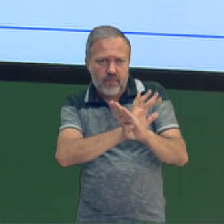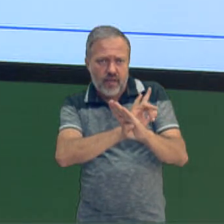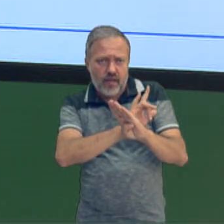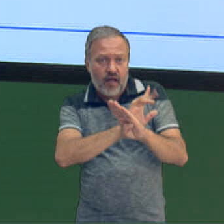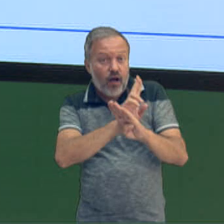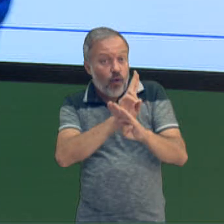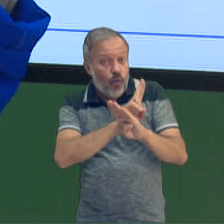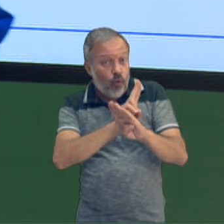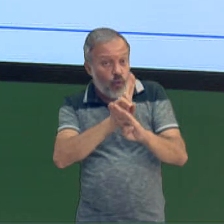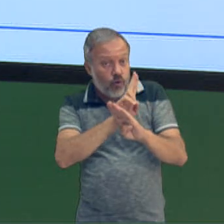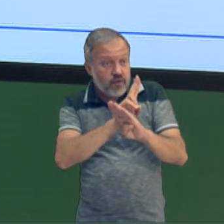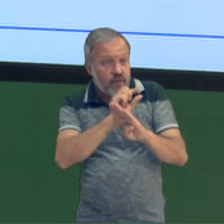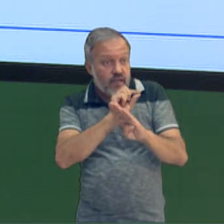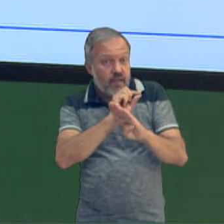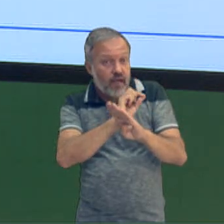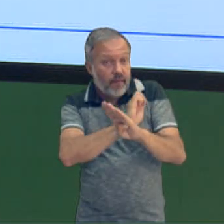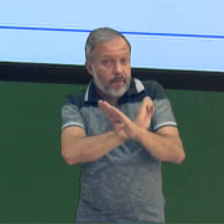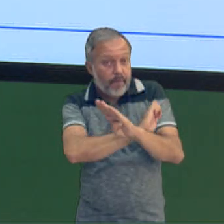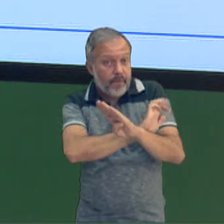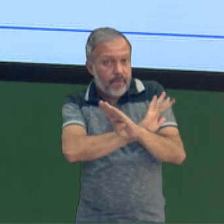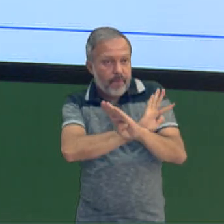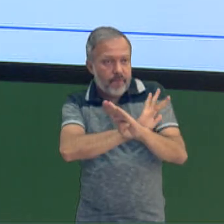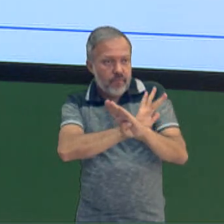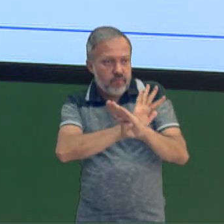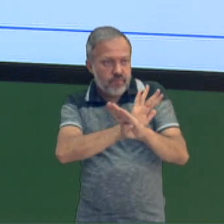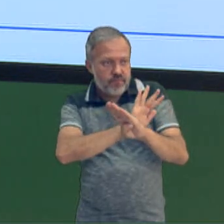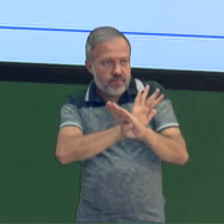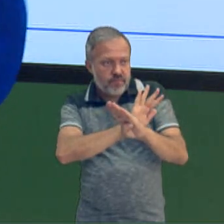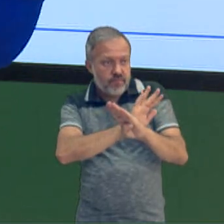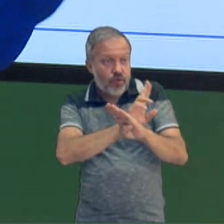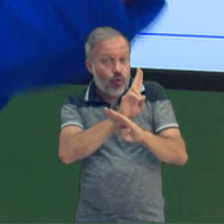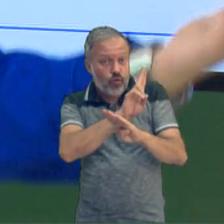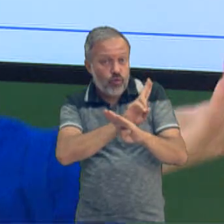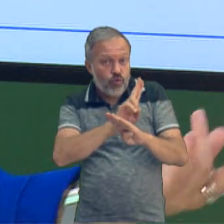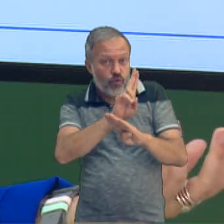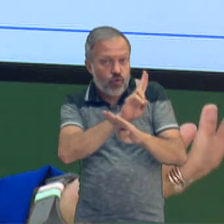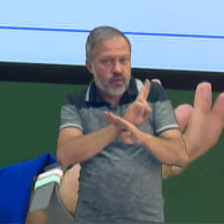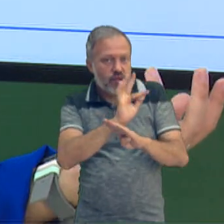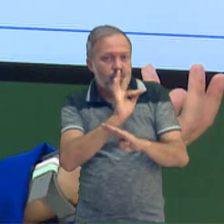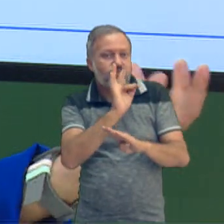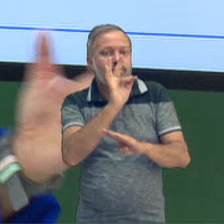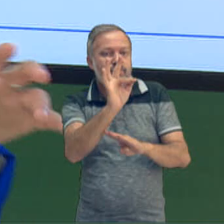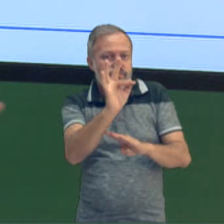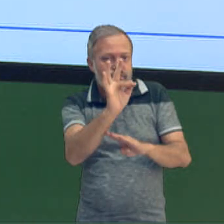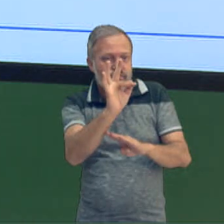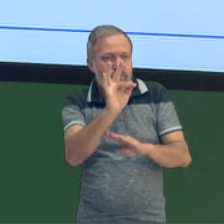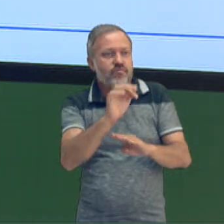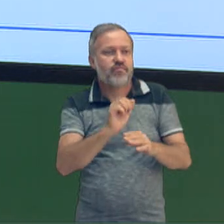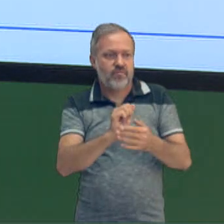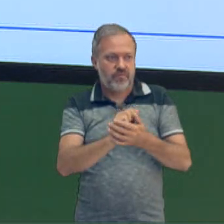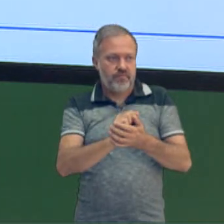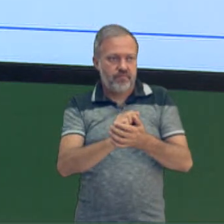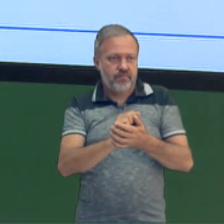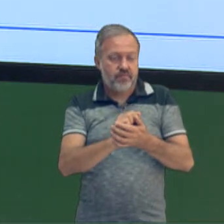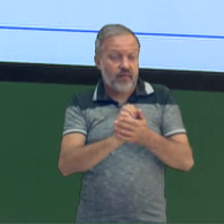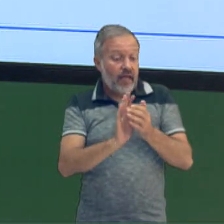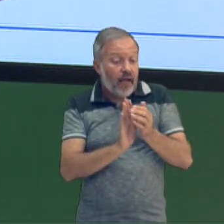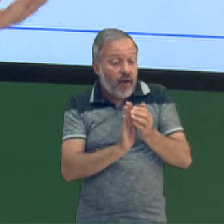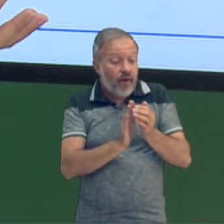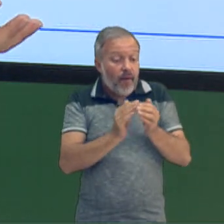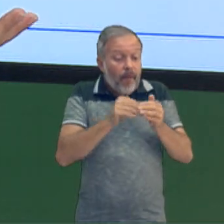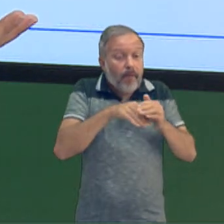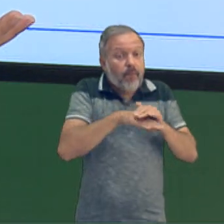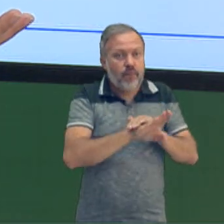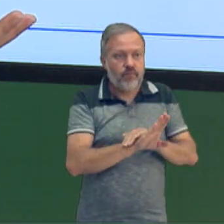reserva, tá? O caso dos lipídios é uma reserva para você usar futuramente, tá? Então consegue, inclusive é uma